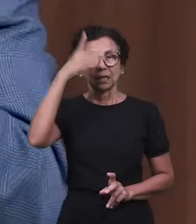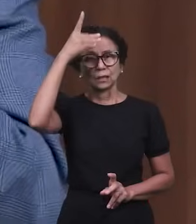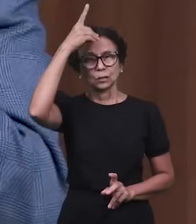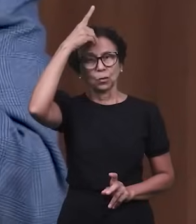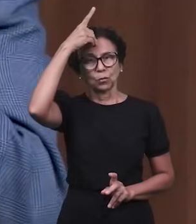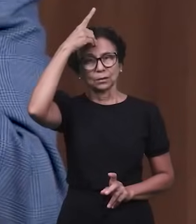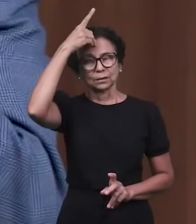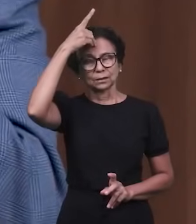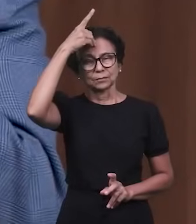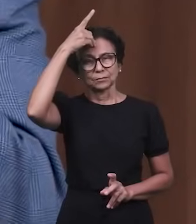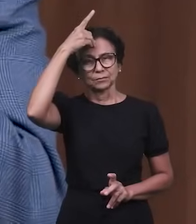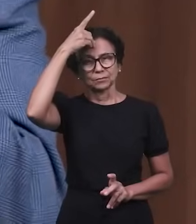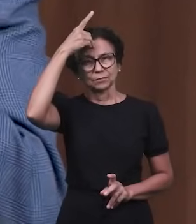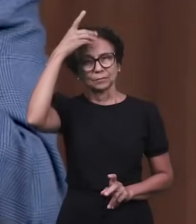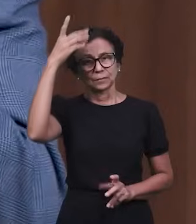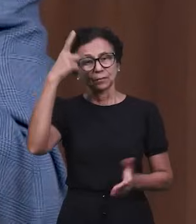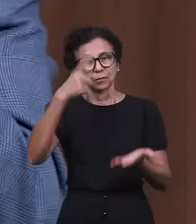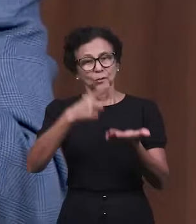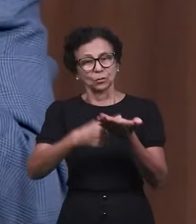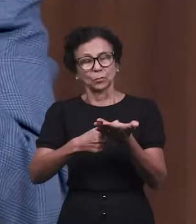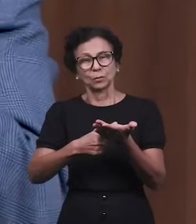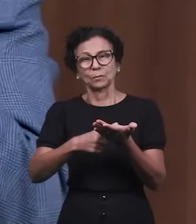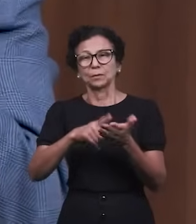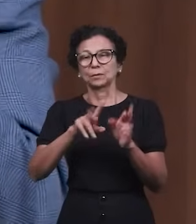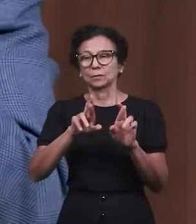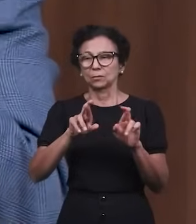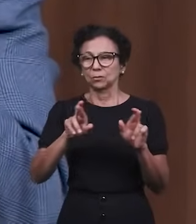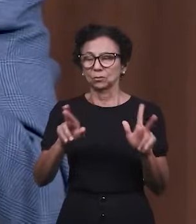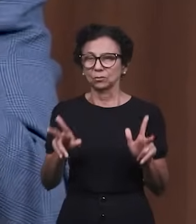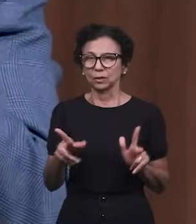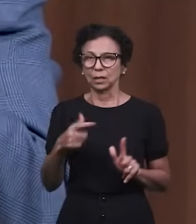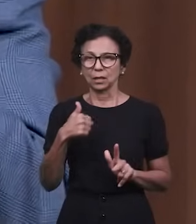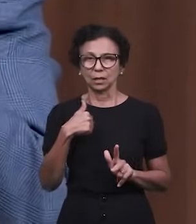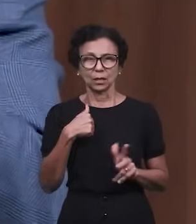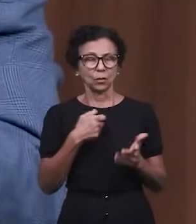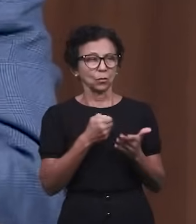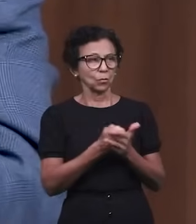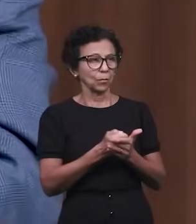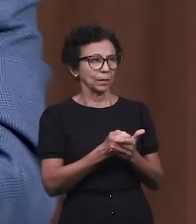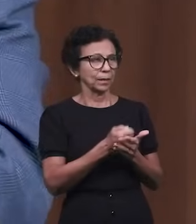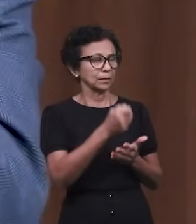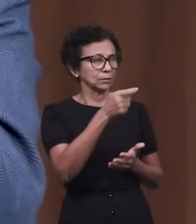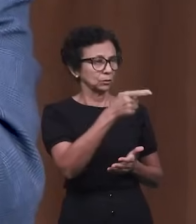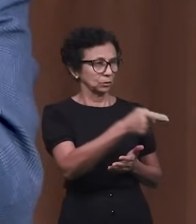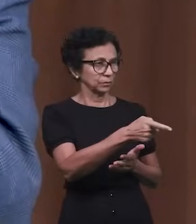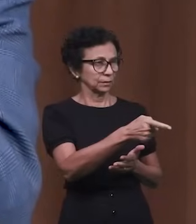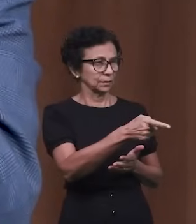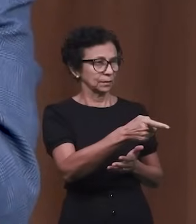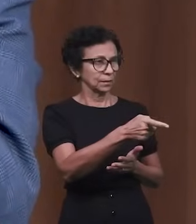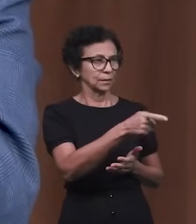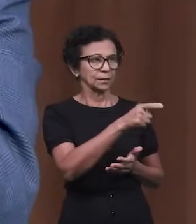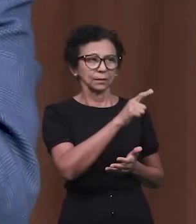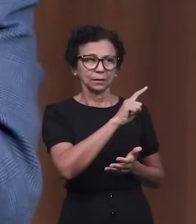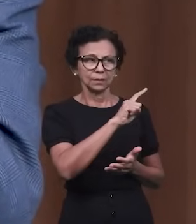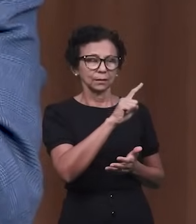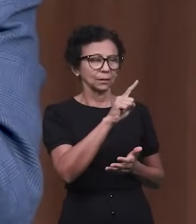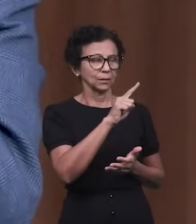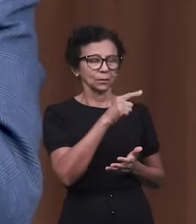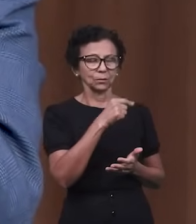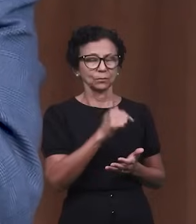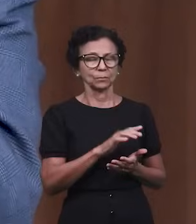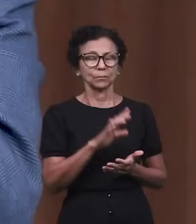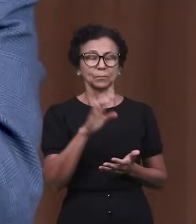sou eu que vou cobrar de você que tem um dom, mas você tem uma